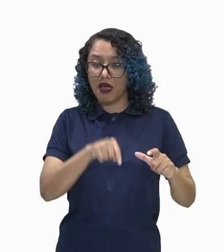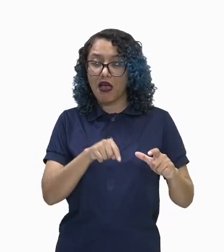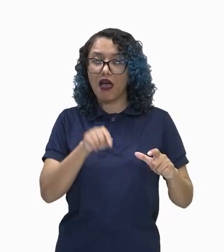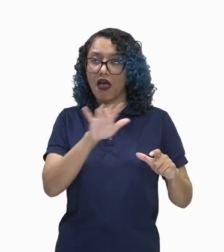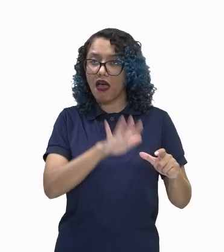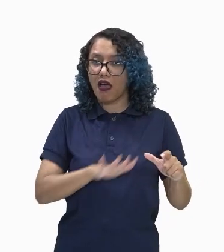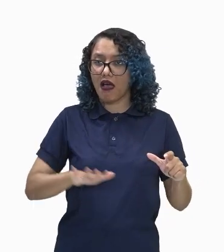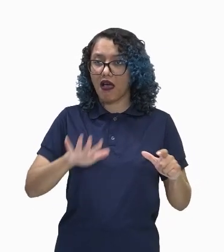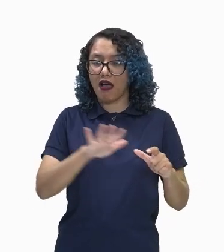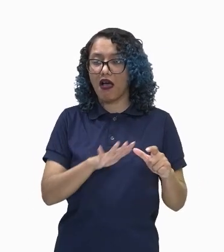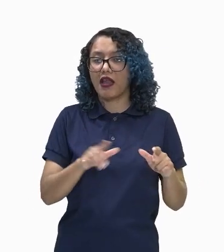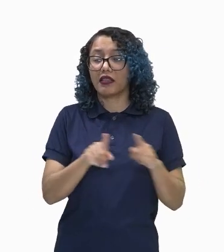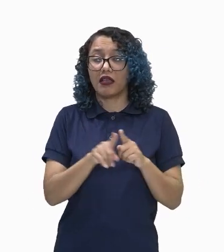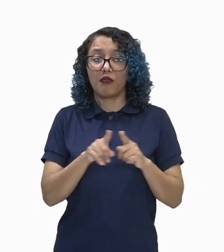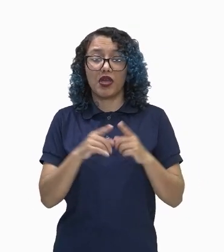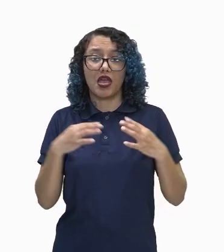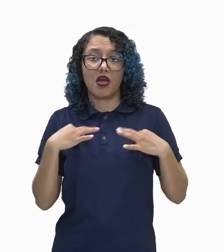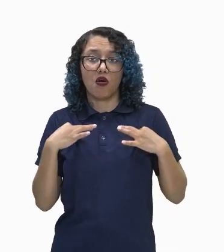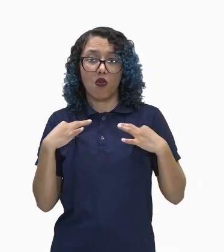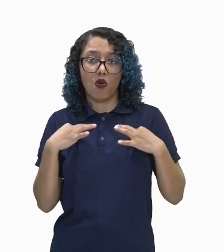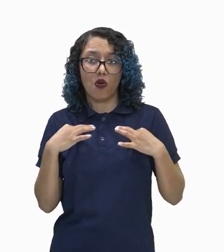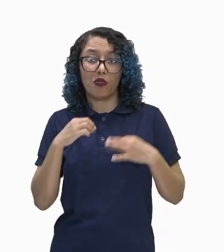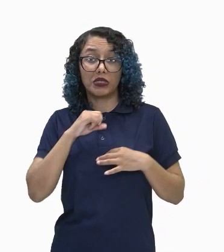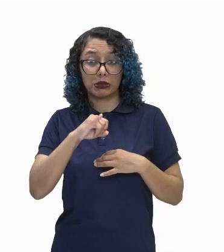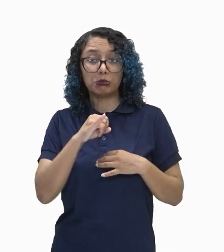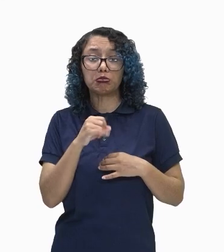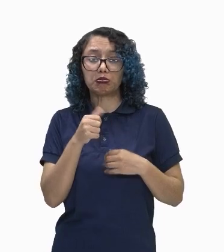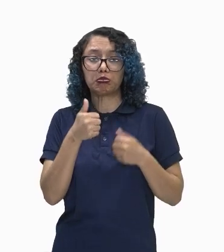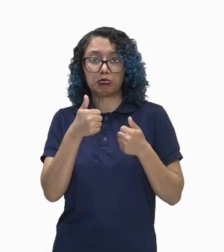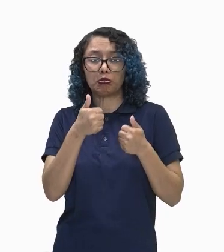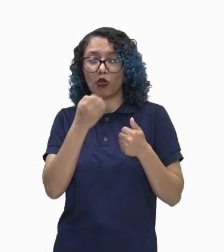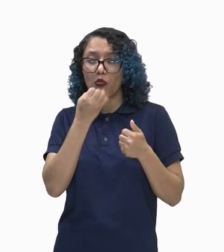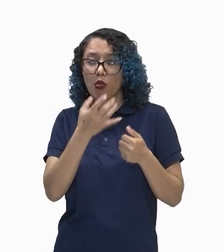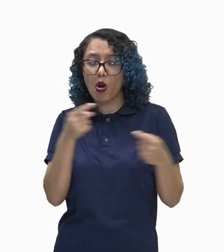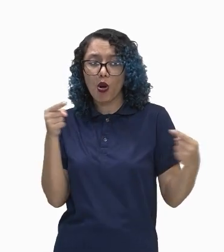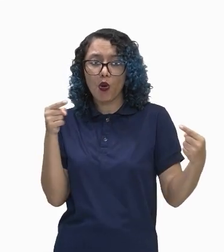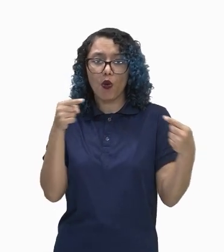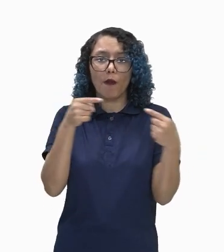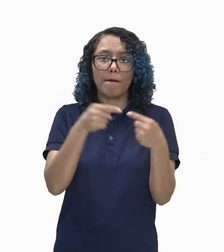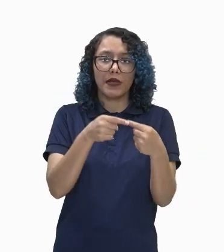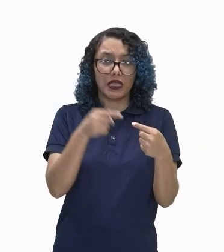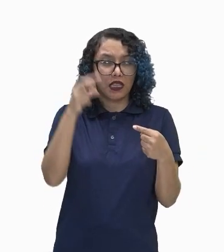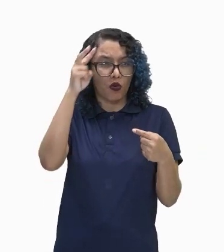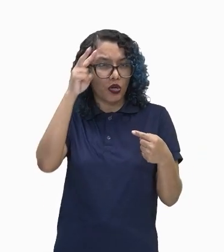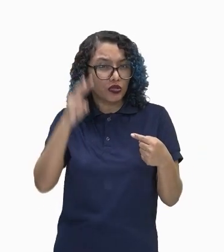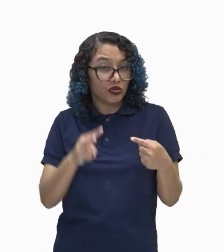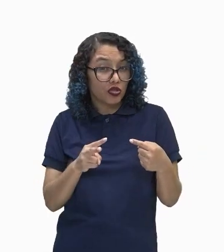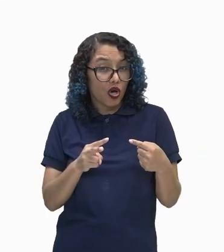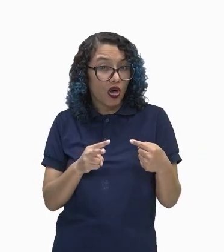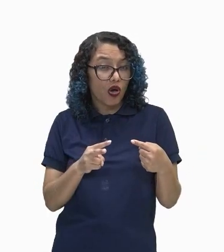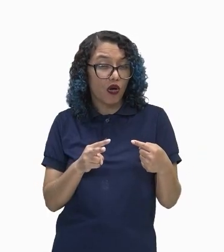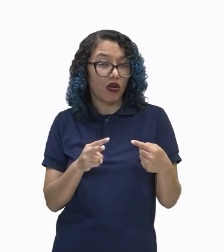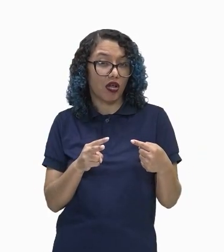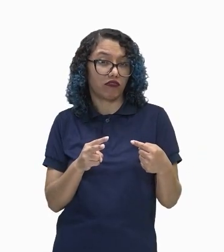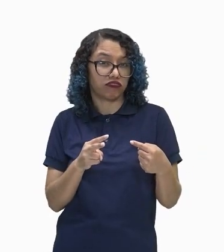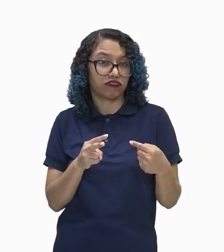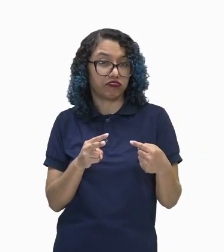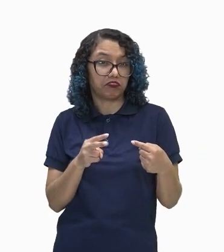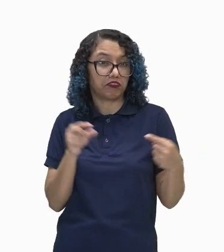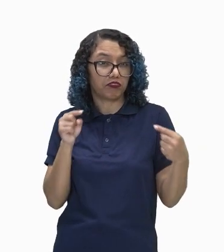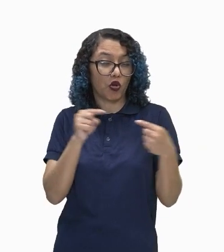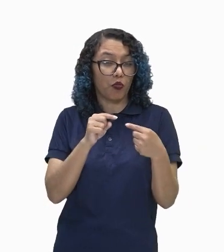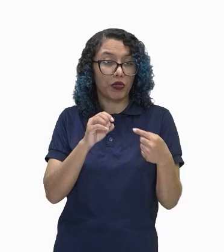aquele figurino, se eles são condizentes com a história que se quer contar, se são